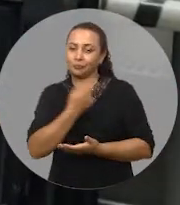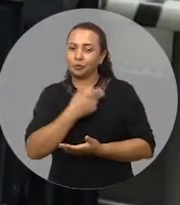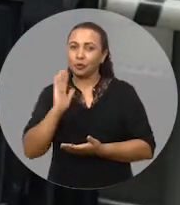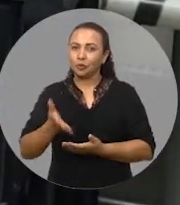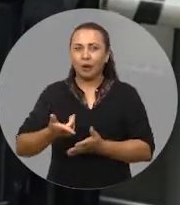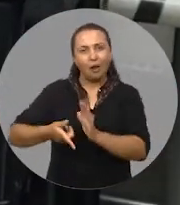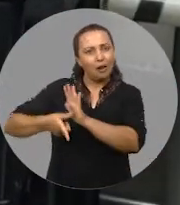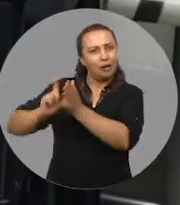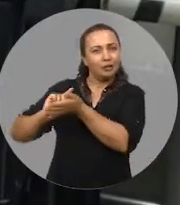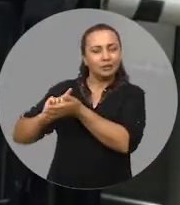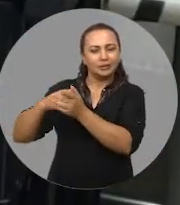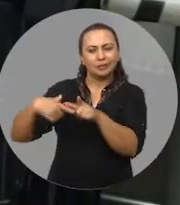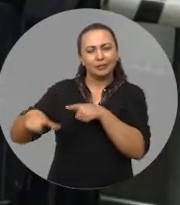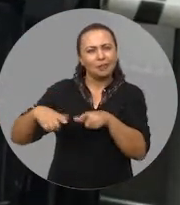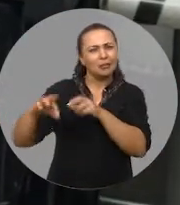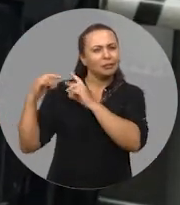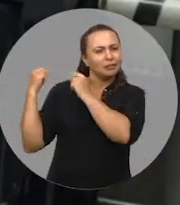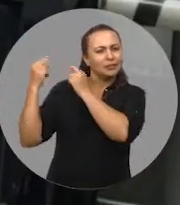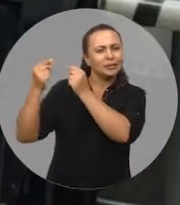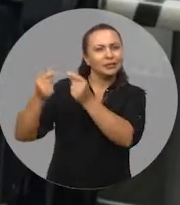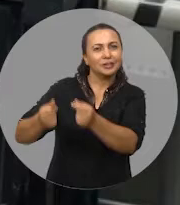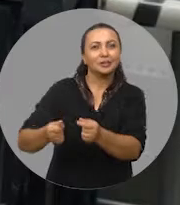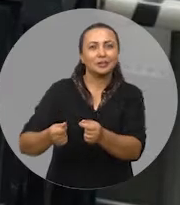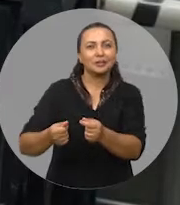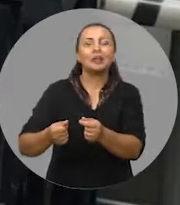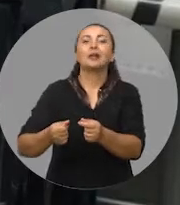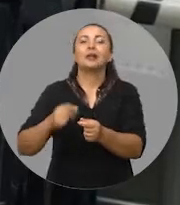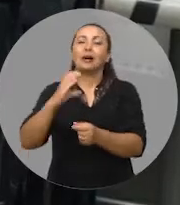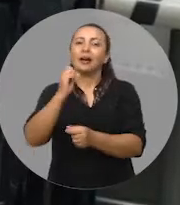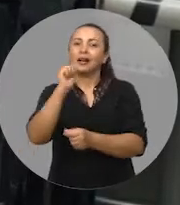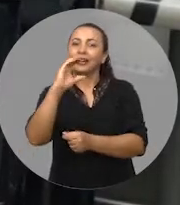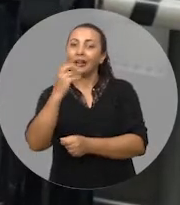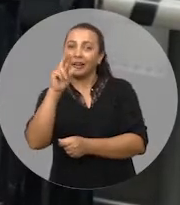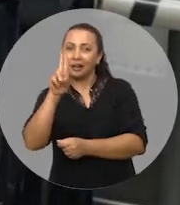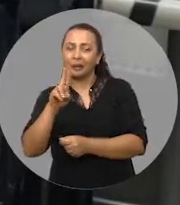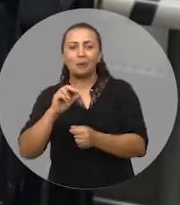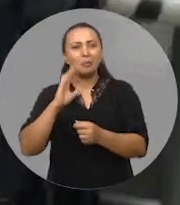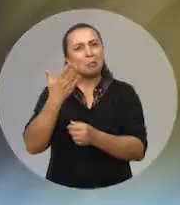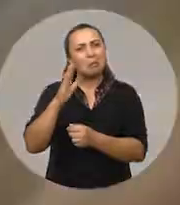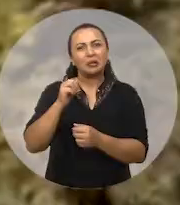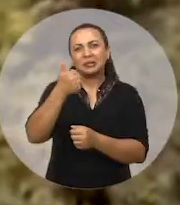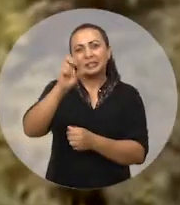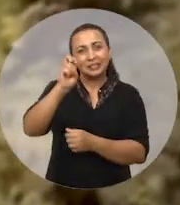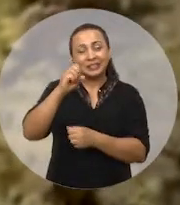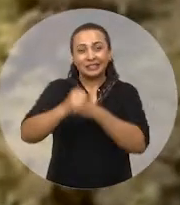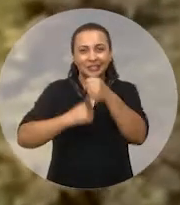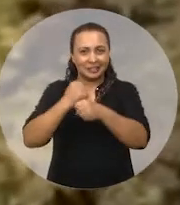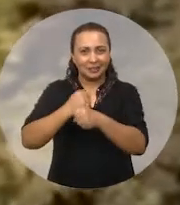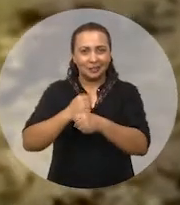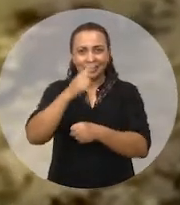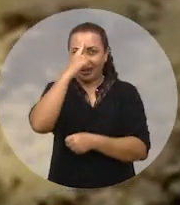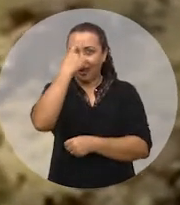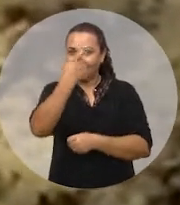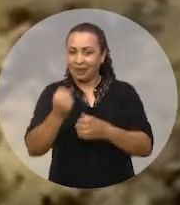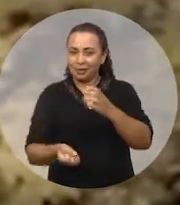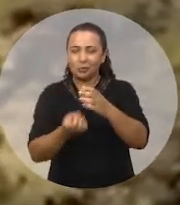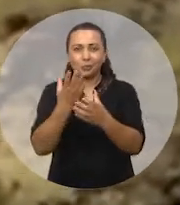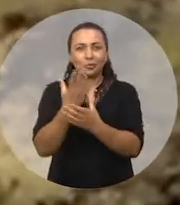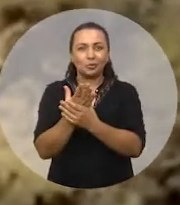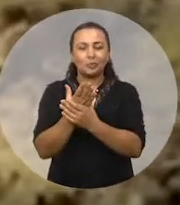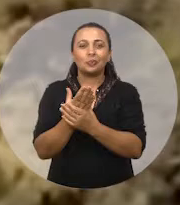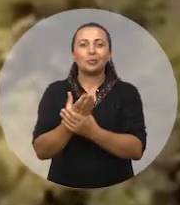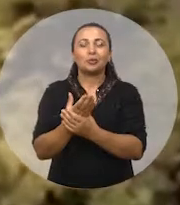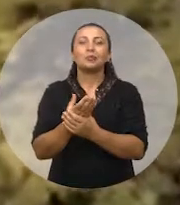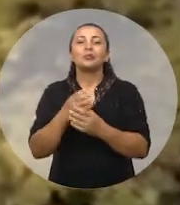viemos trabalhando com inibidores de protease do cacau há cerca de 15 anos. A ideia surgiu de